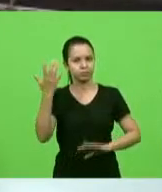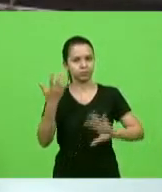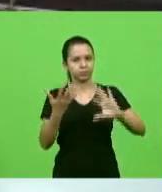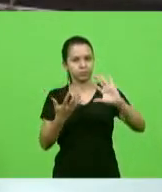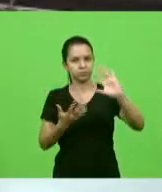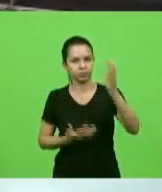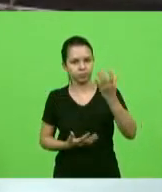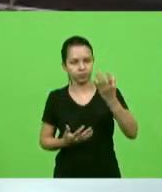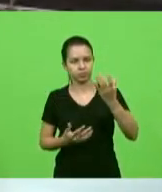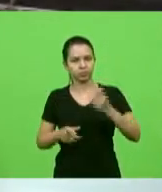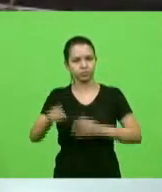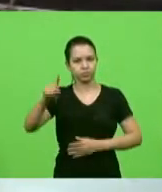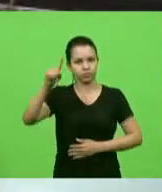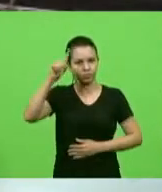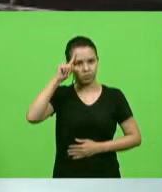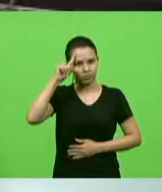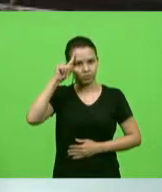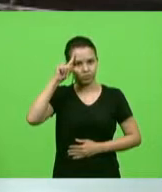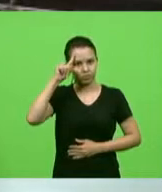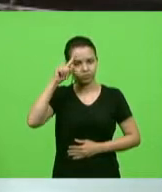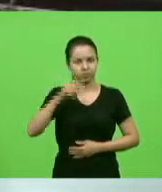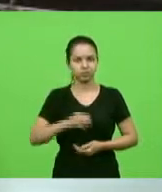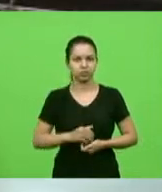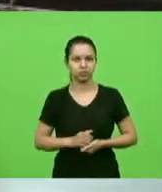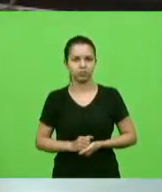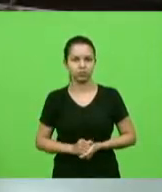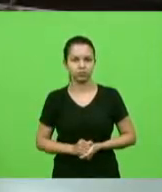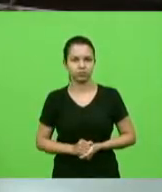acontecimentos até a data